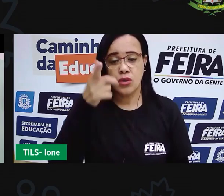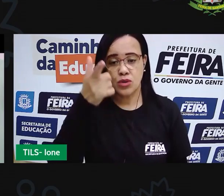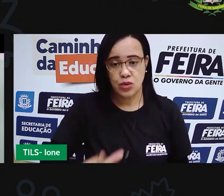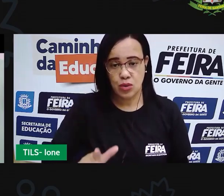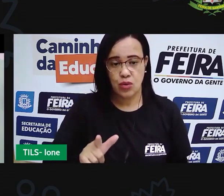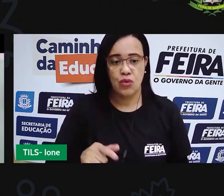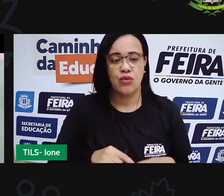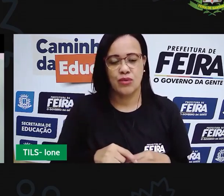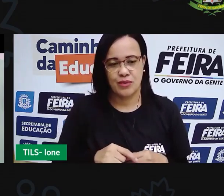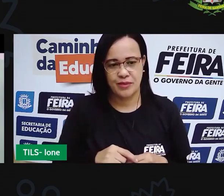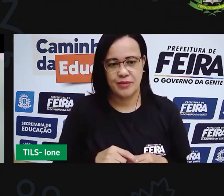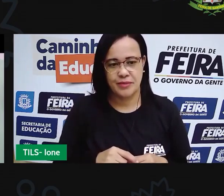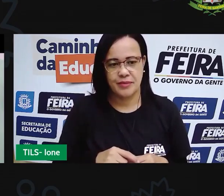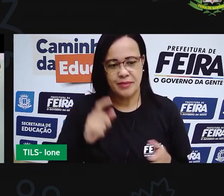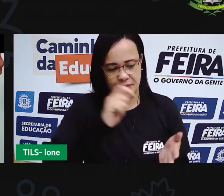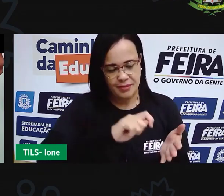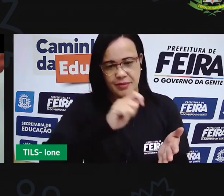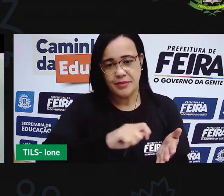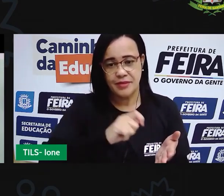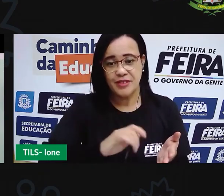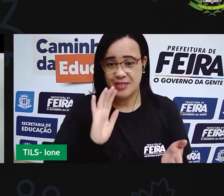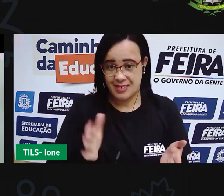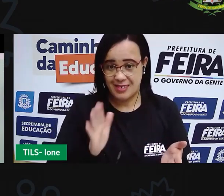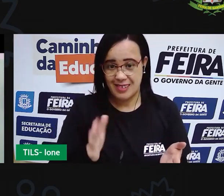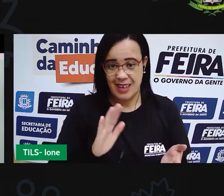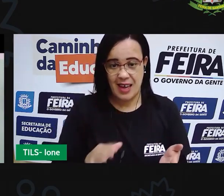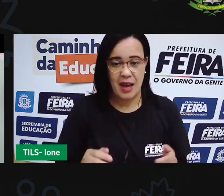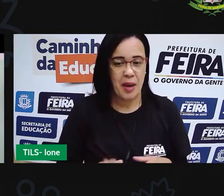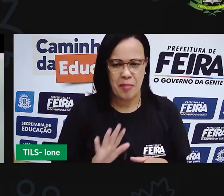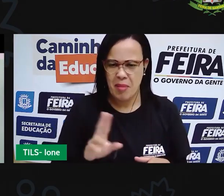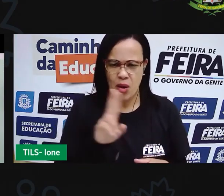Então, criançada, já estamos aqui com uma folha, tá?